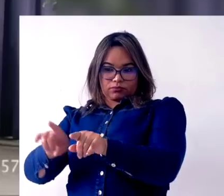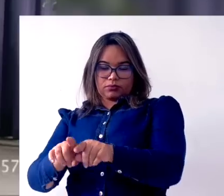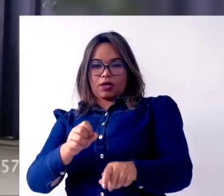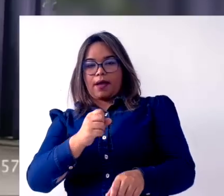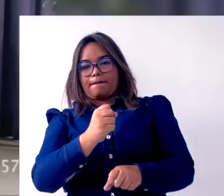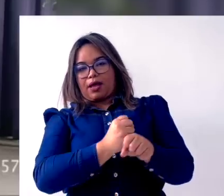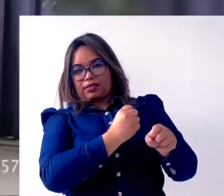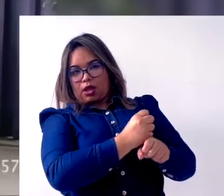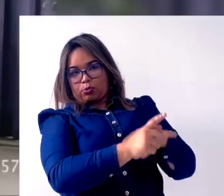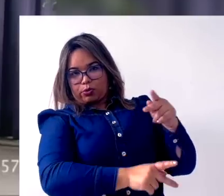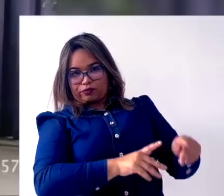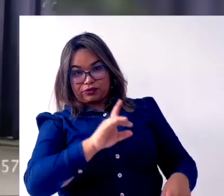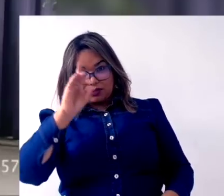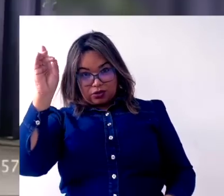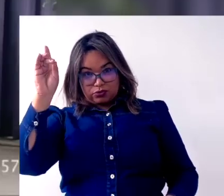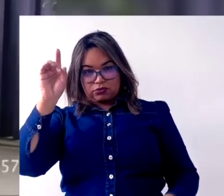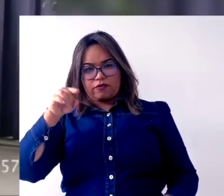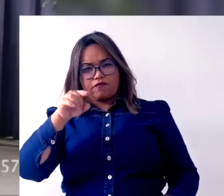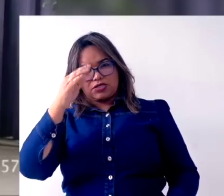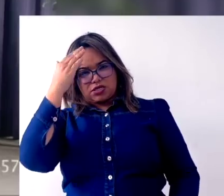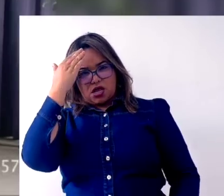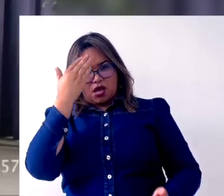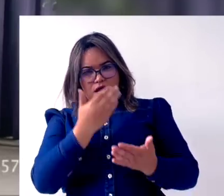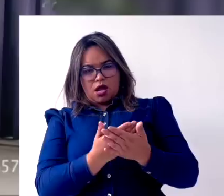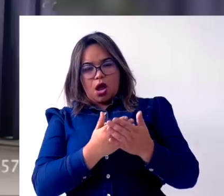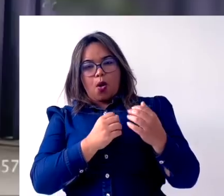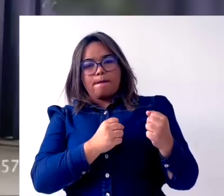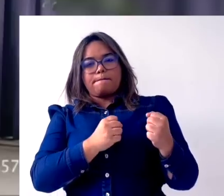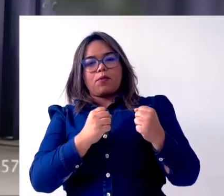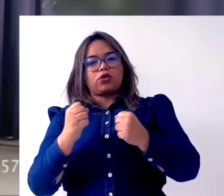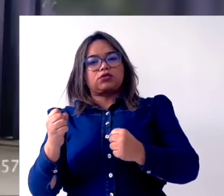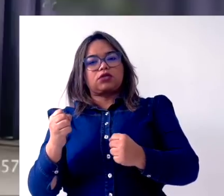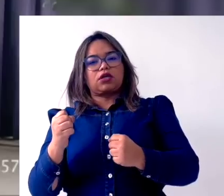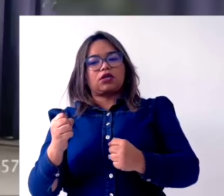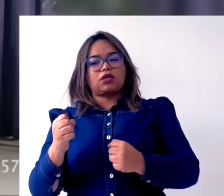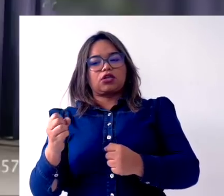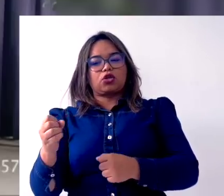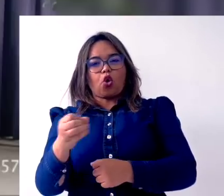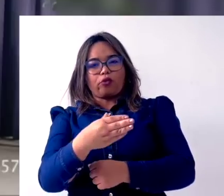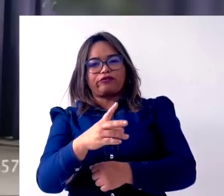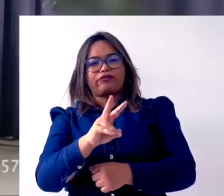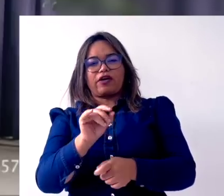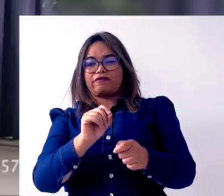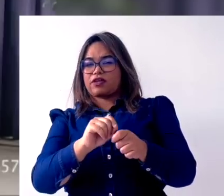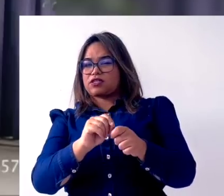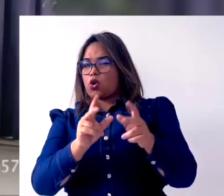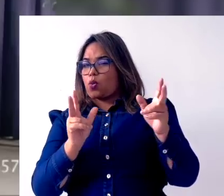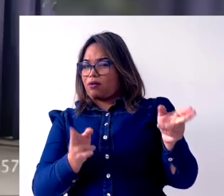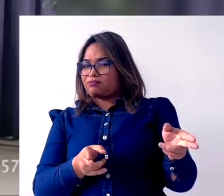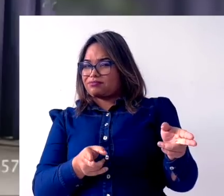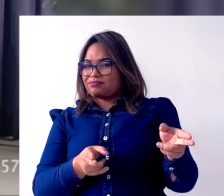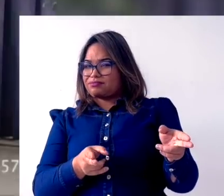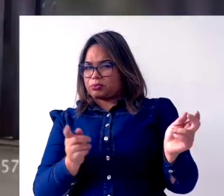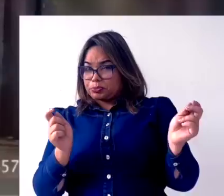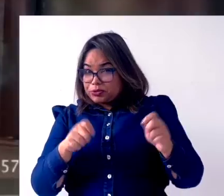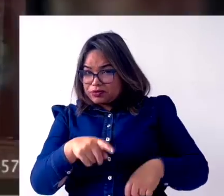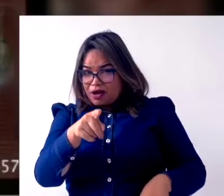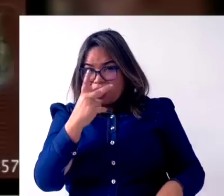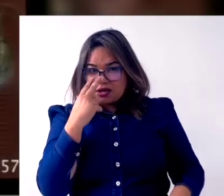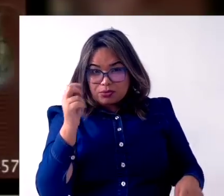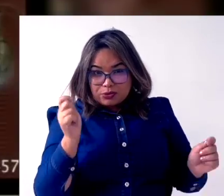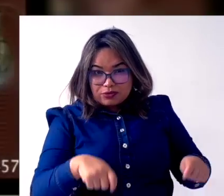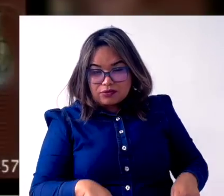fez? Vocês creem que o mesmo poder começará a fazer a mesma coisa? Acham que isso é possível?